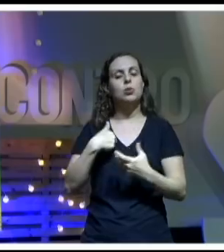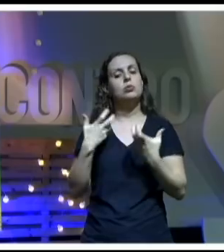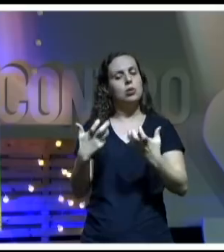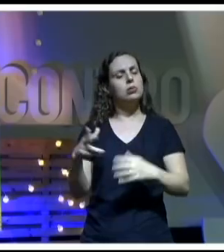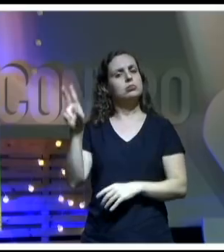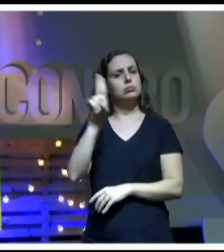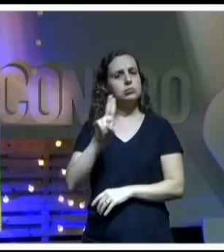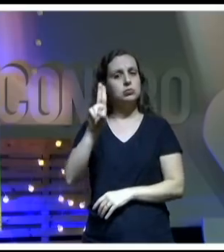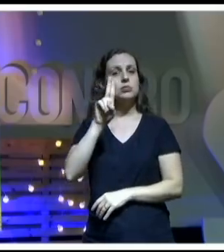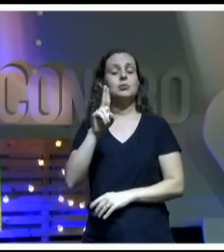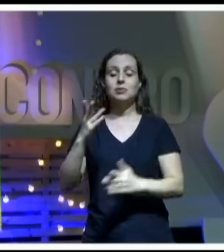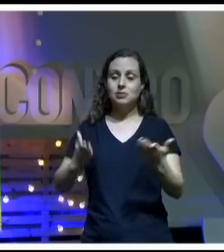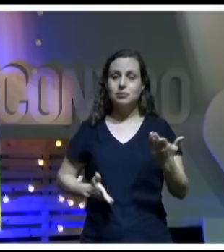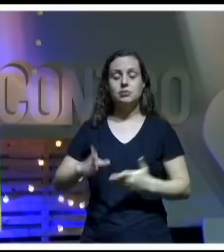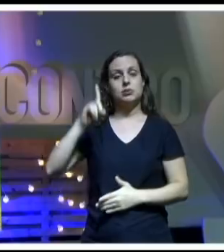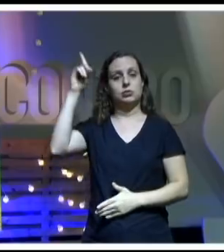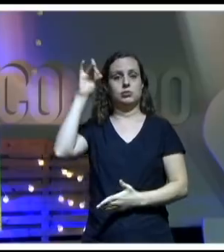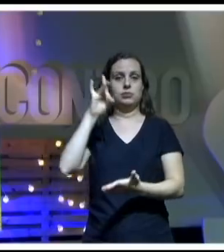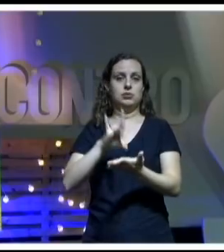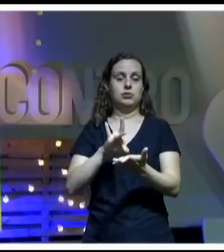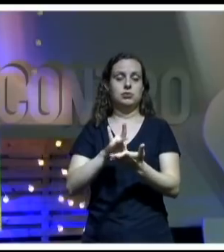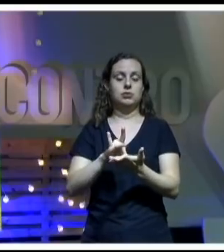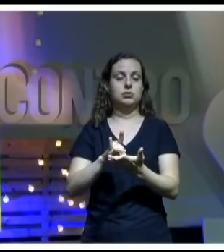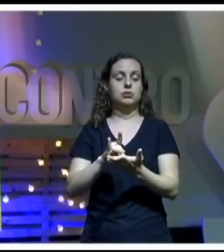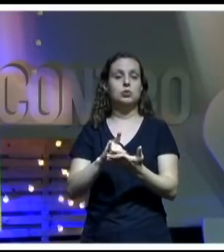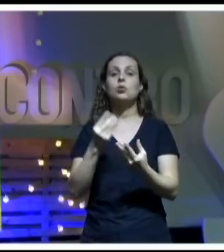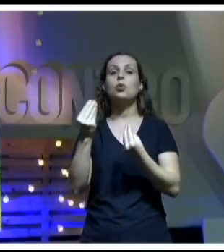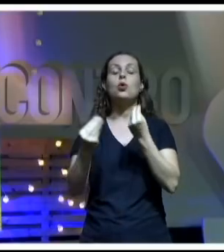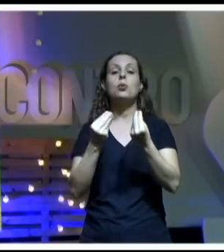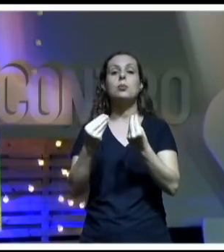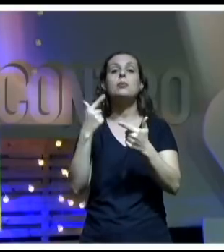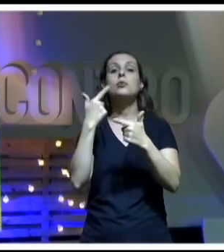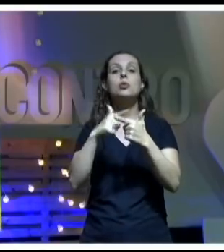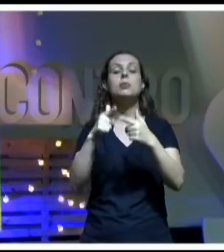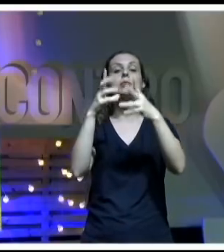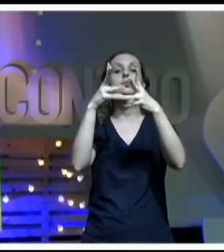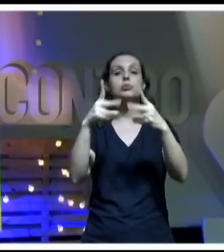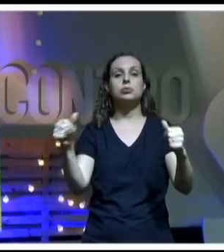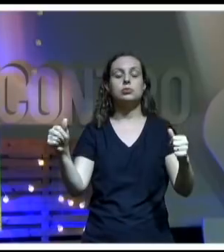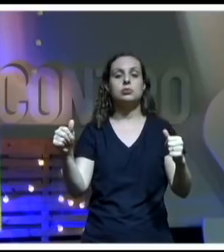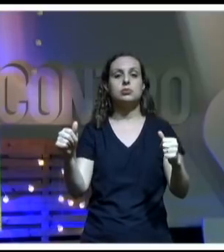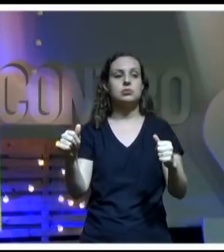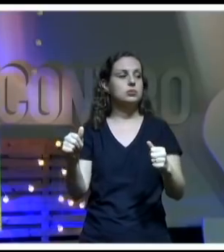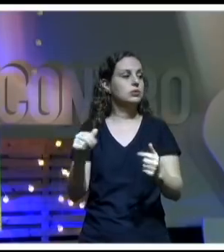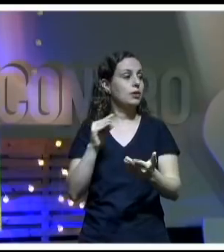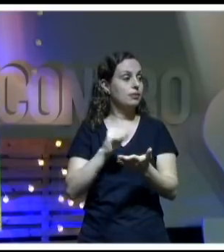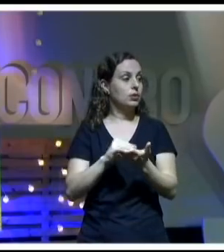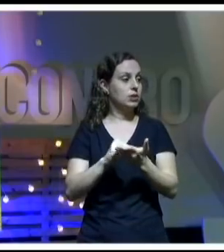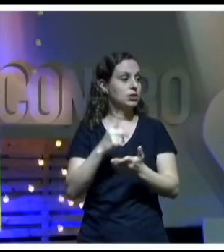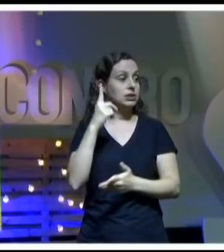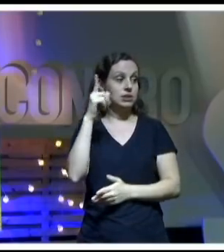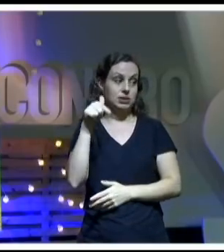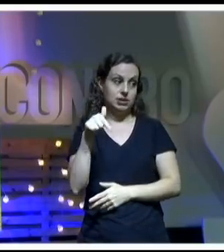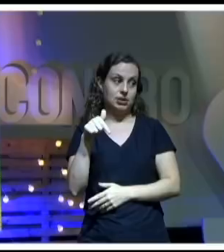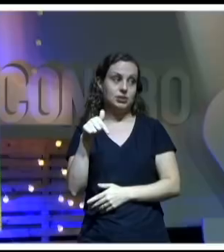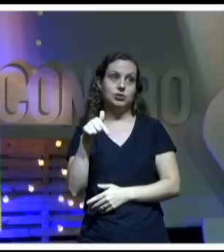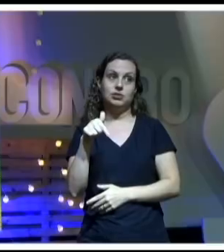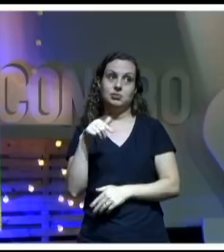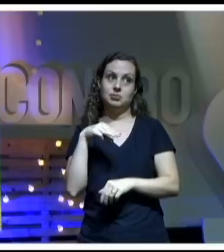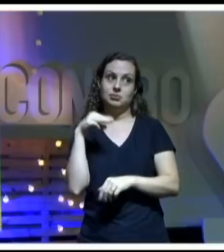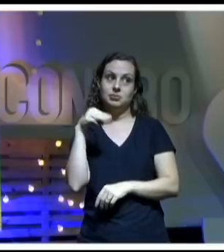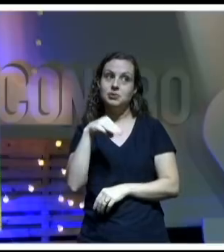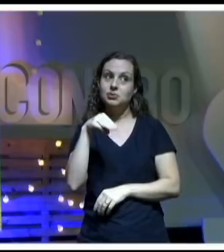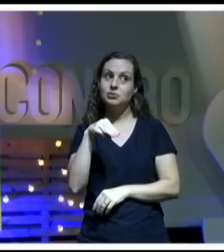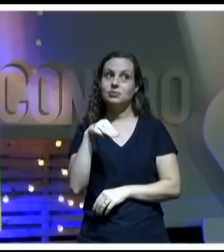igreja qualquer solução do problema eo que eu quero apresentar lhe faltam 17 minutos hora e porque eu tenho muitas light ainda